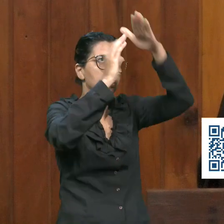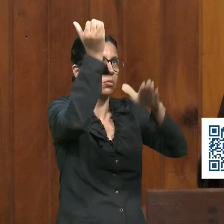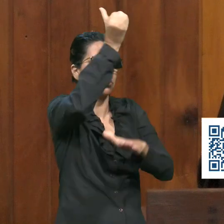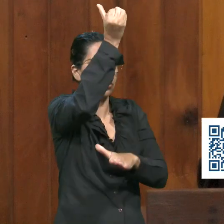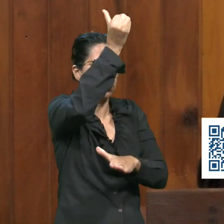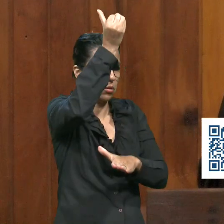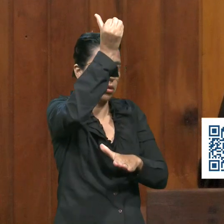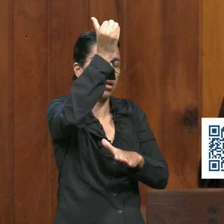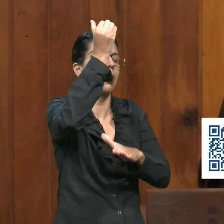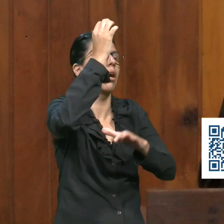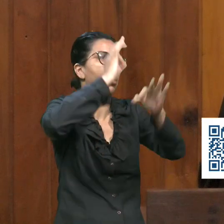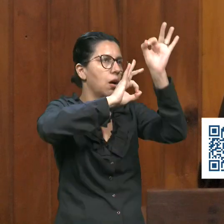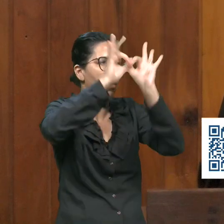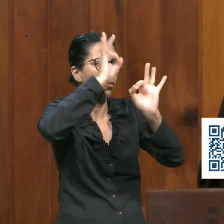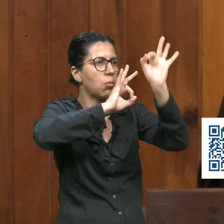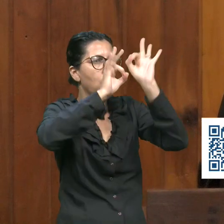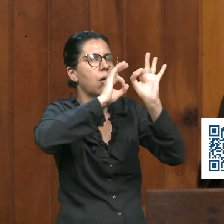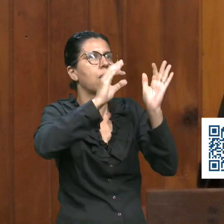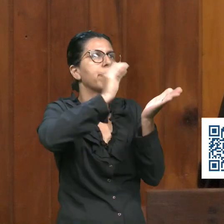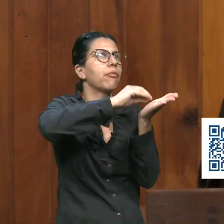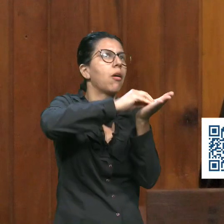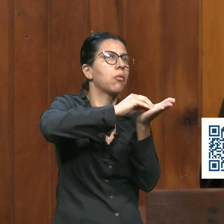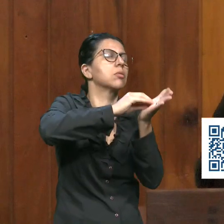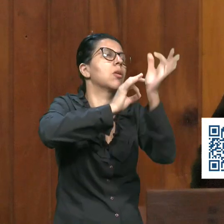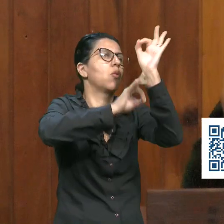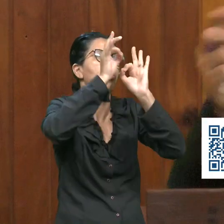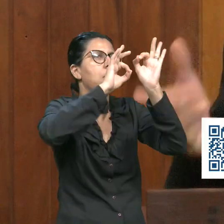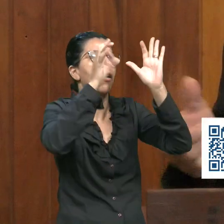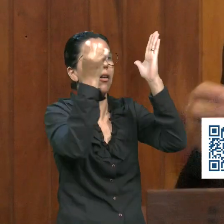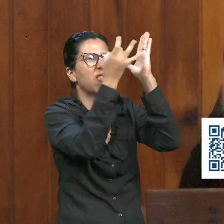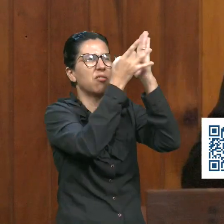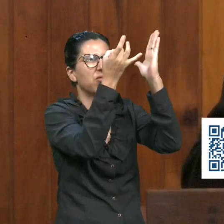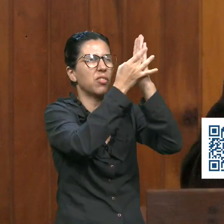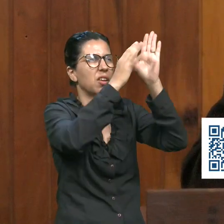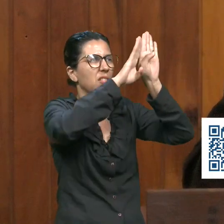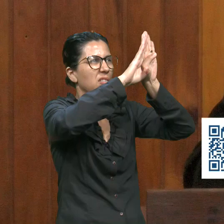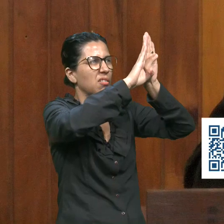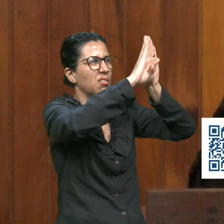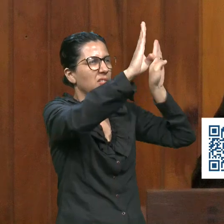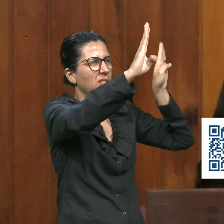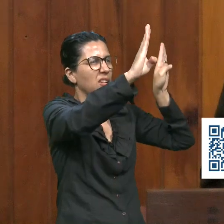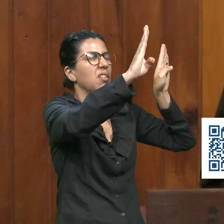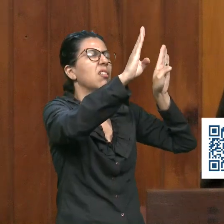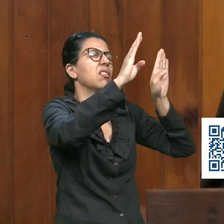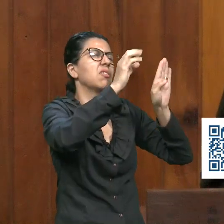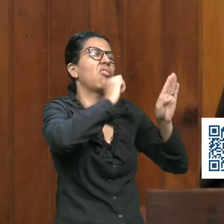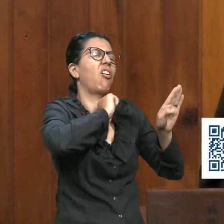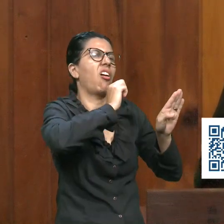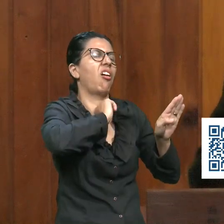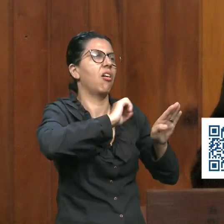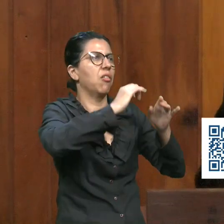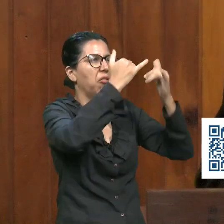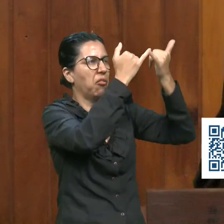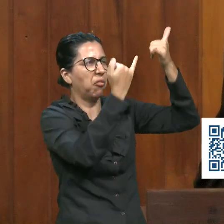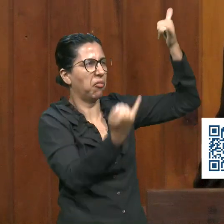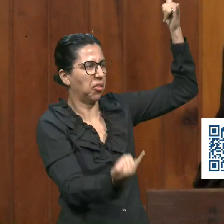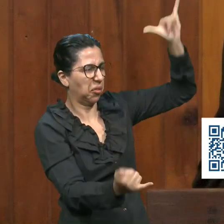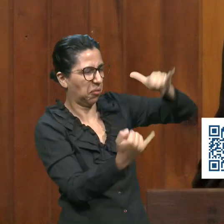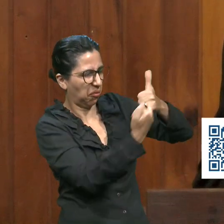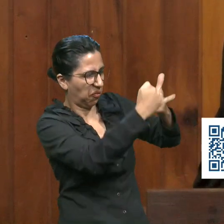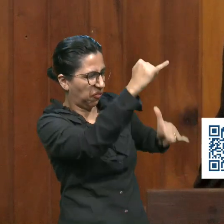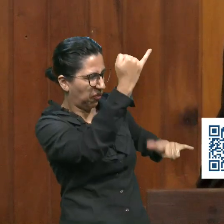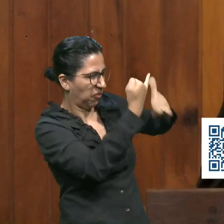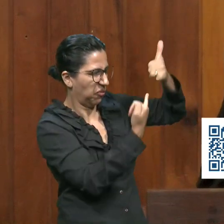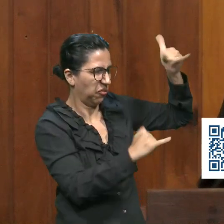a esses funcionários também, que sofrem muito. As vidraças ali são antigas, tem muitos fios expostos e o calor ali, para quem